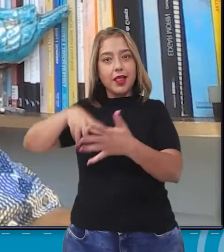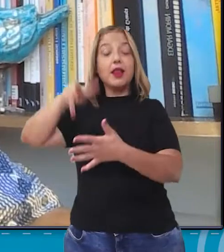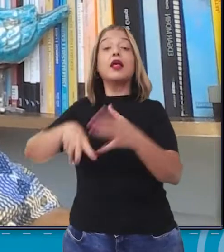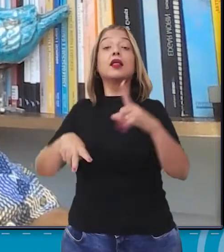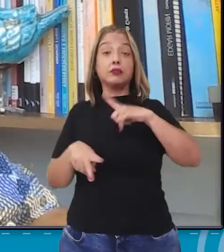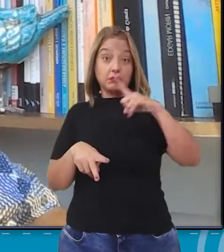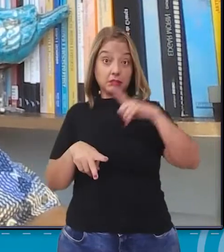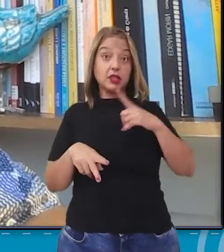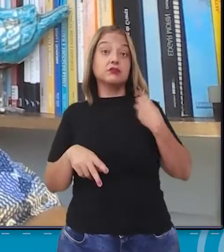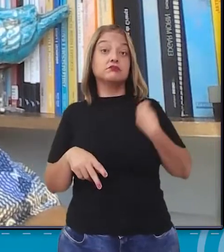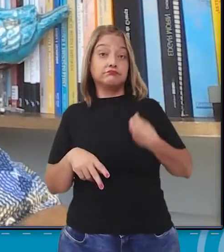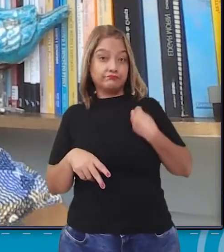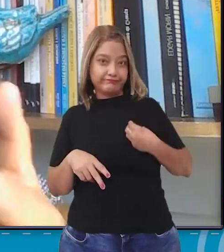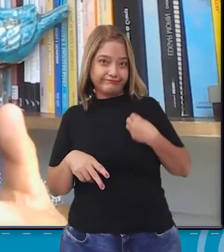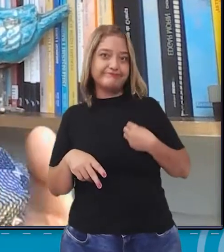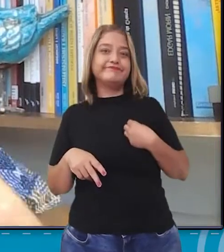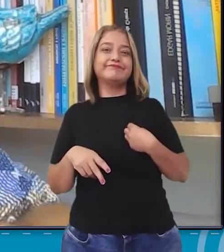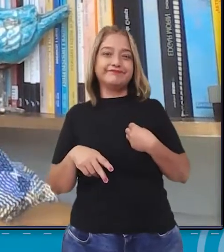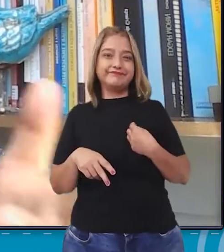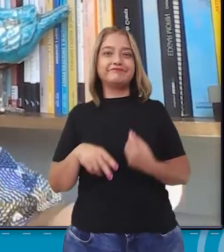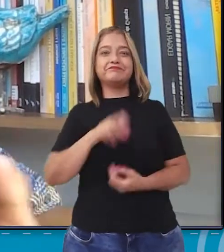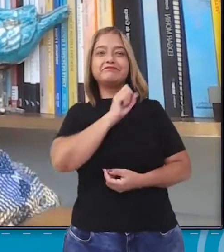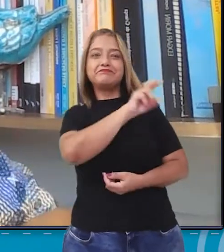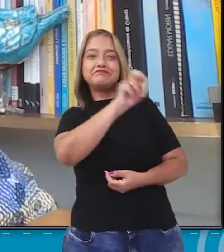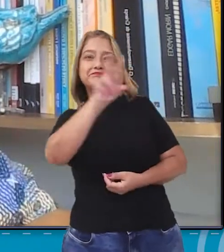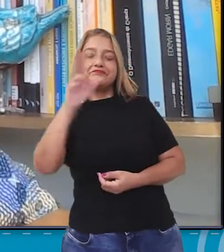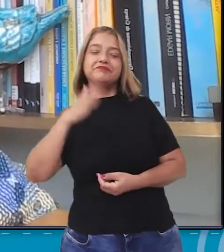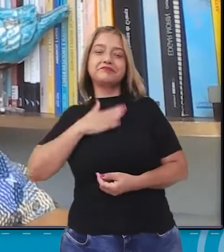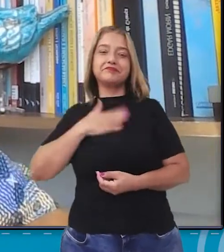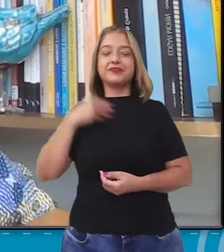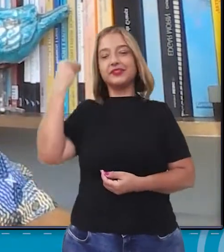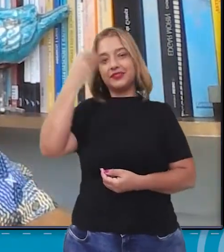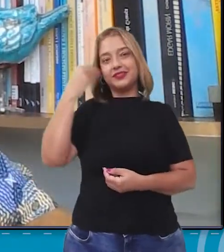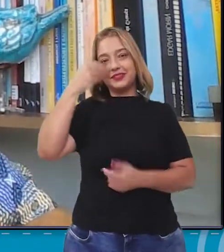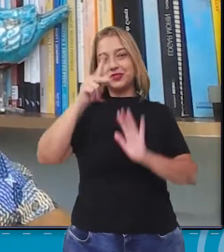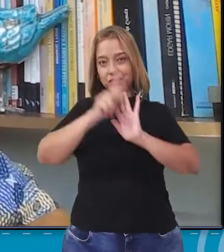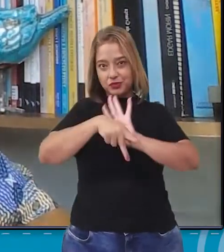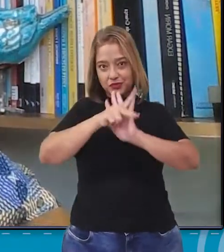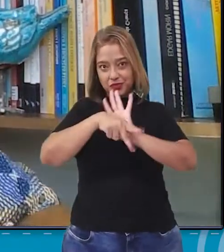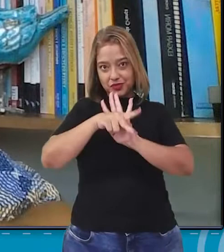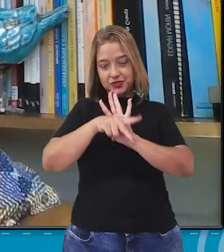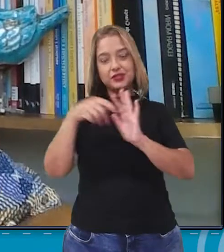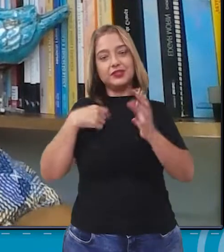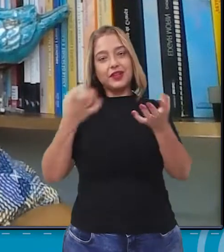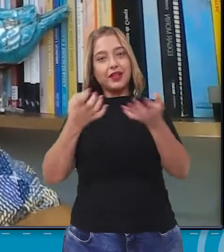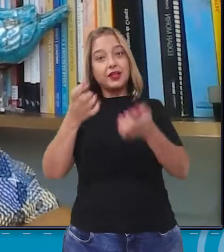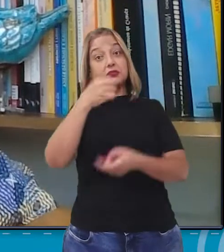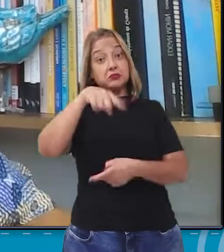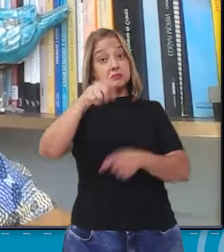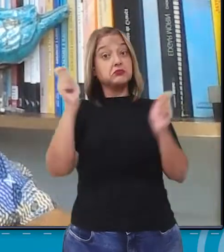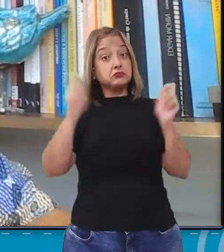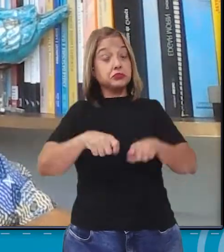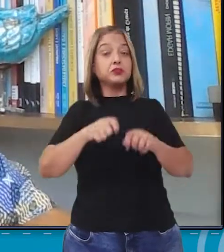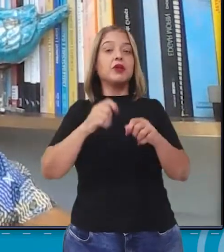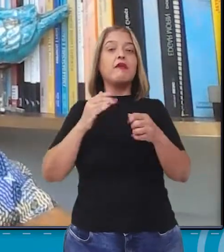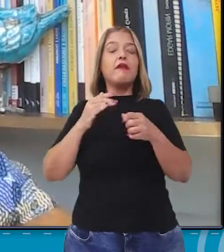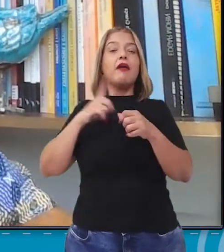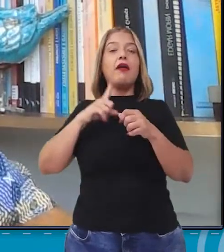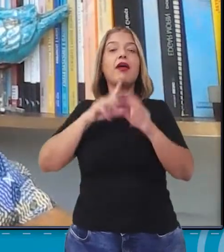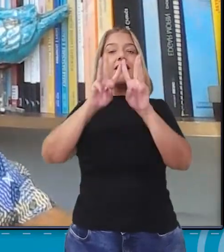aí garantido e realizado nas experiências que eu tenho de projeto. Eu gostaria de que vocês pudessem seguir a